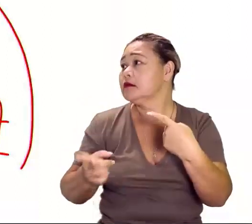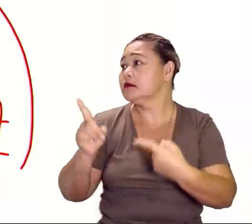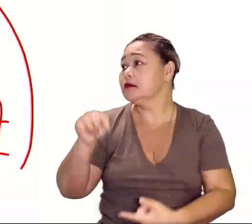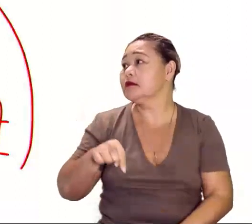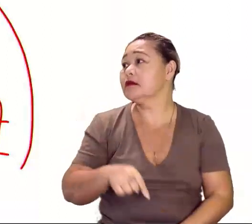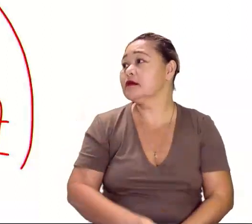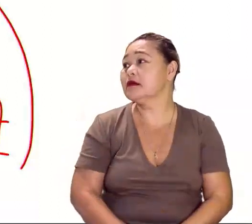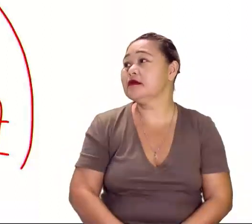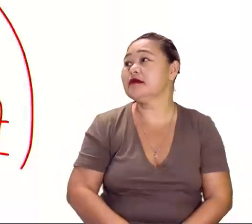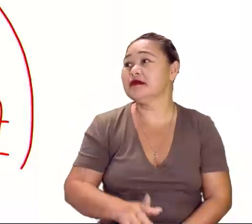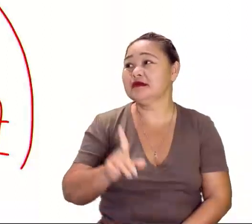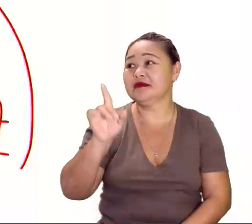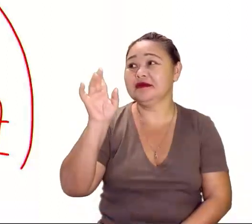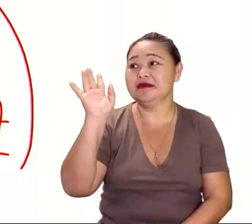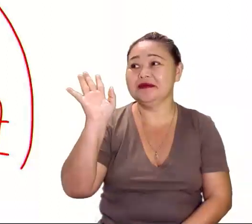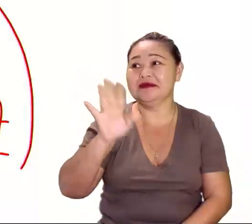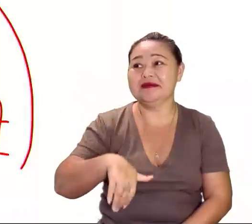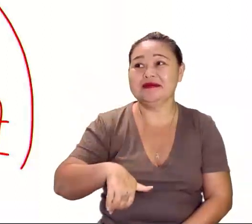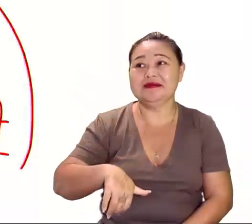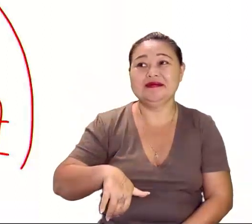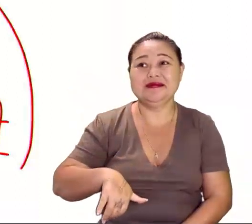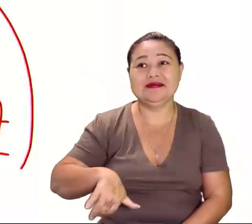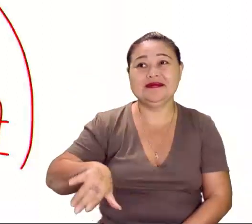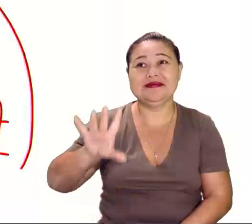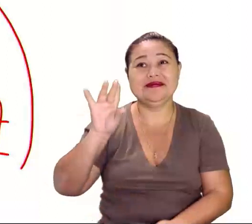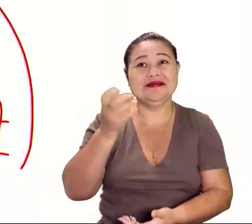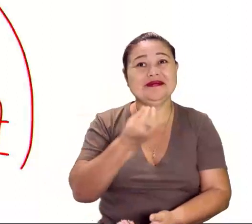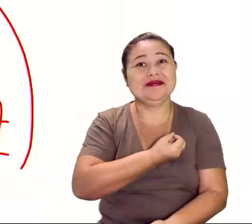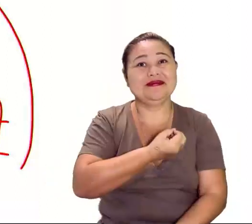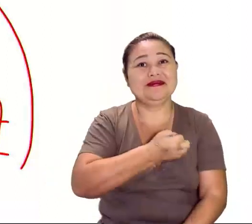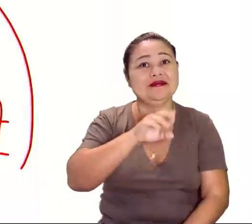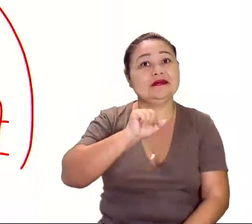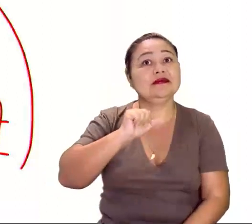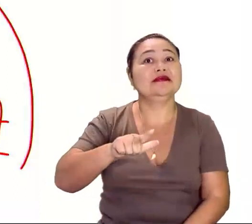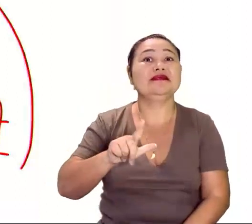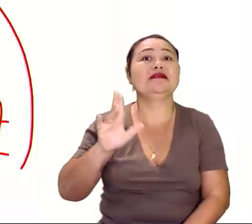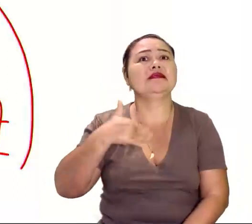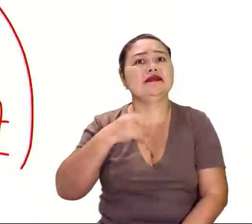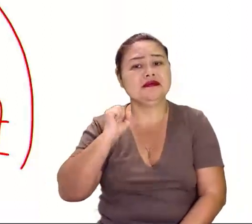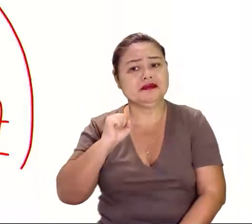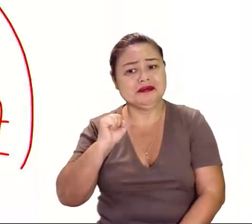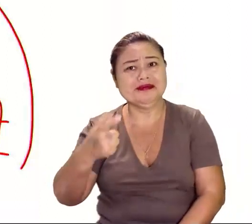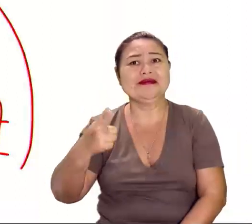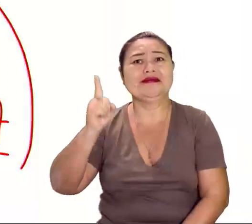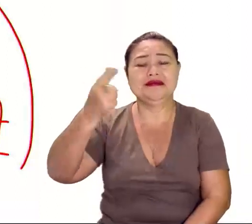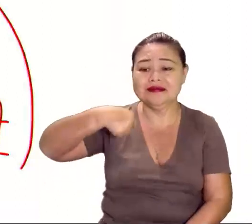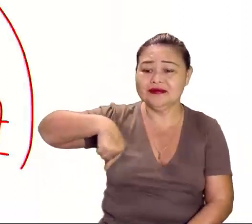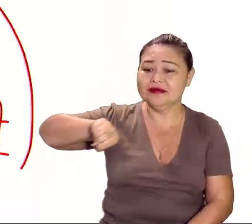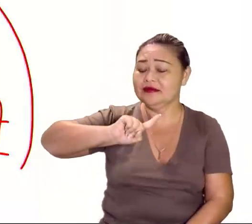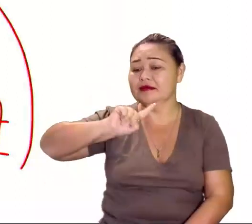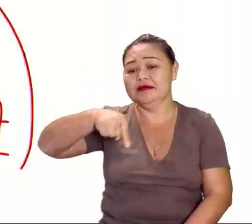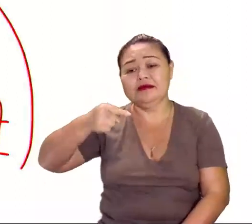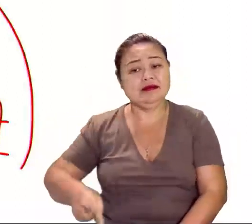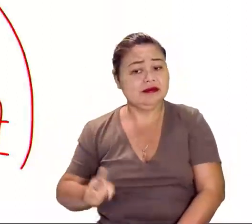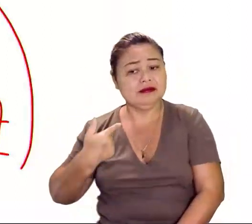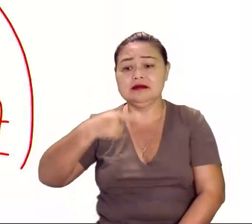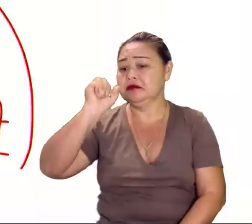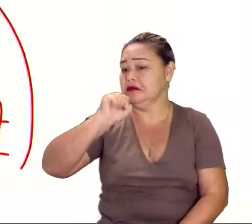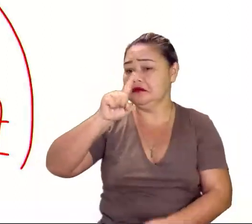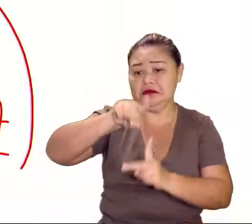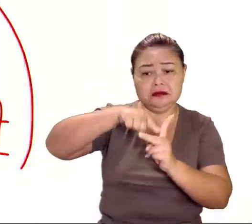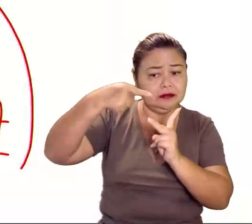Pode. A gente trabalha com números reais. Então, pode dar fração, pode dar decimal, pode dar uma